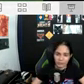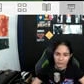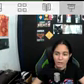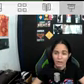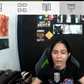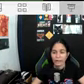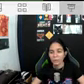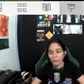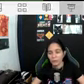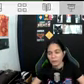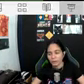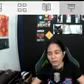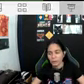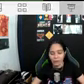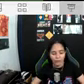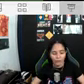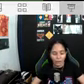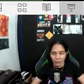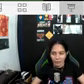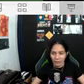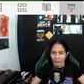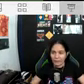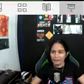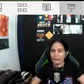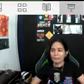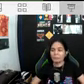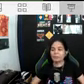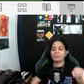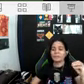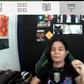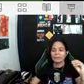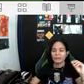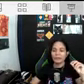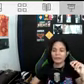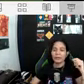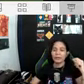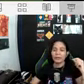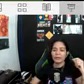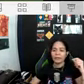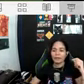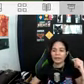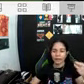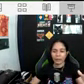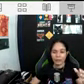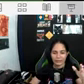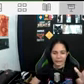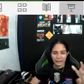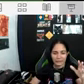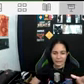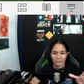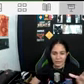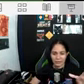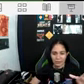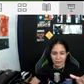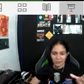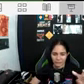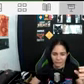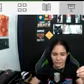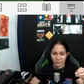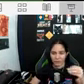tiver coletado, é um ruído. Exemplo, se você quer coletar a